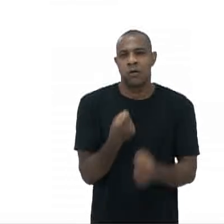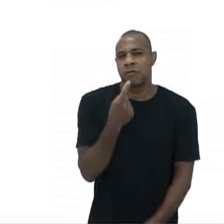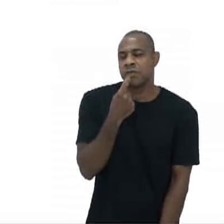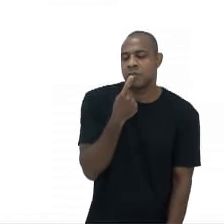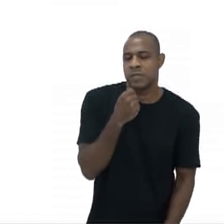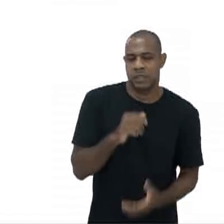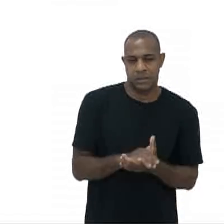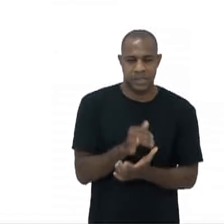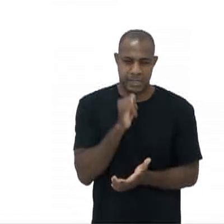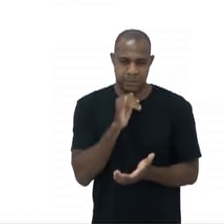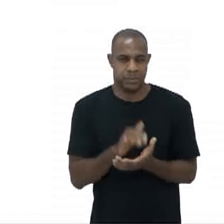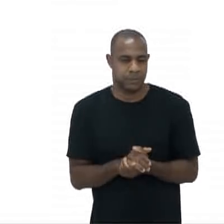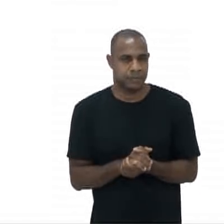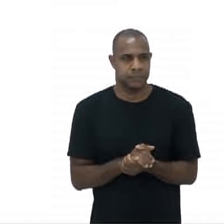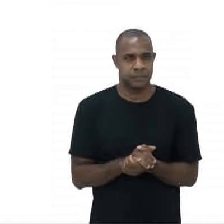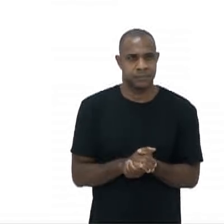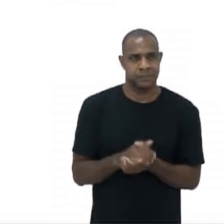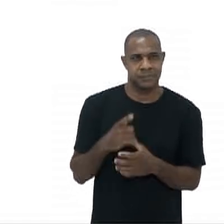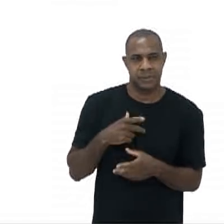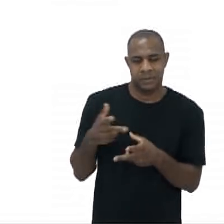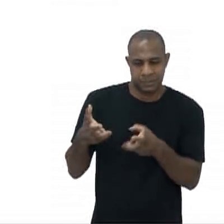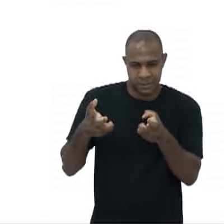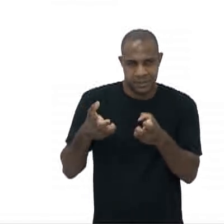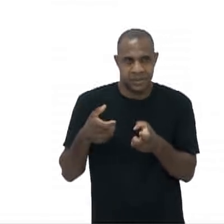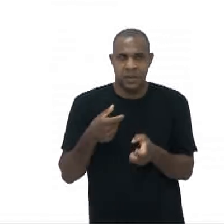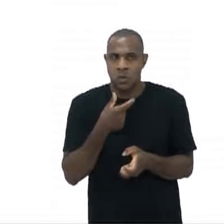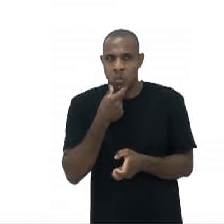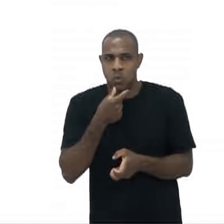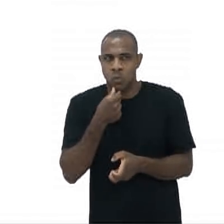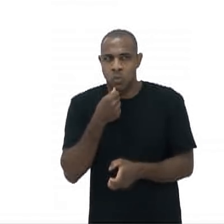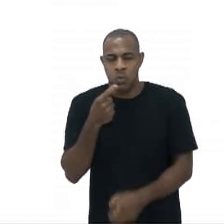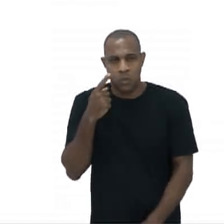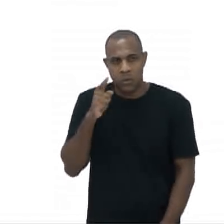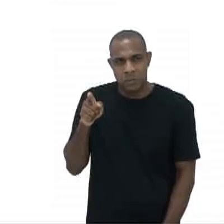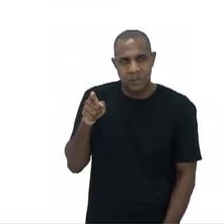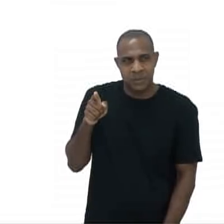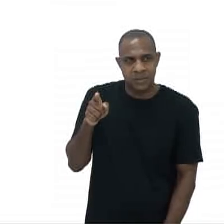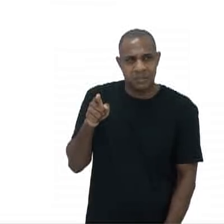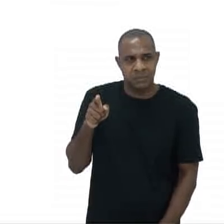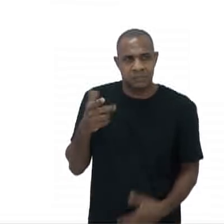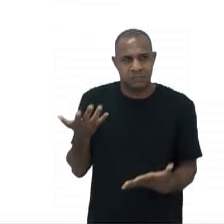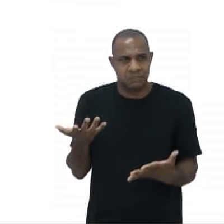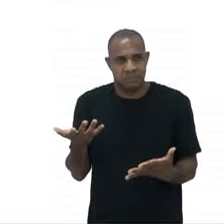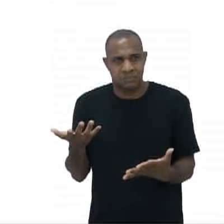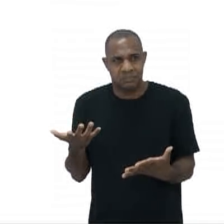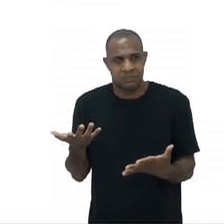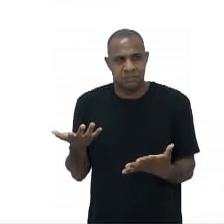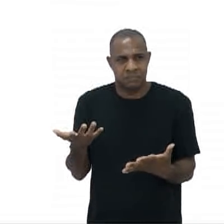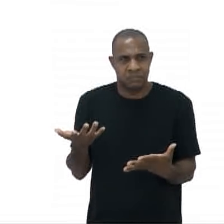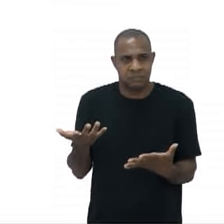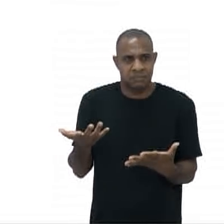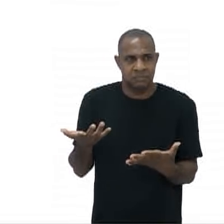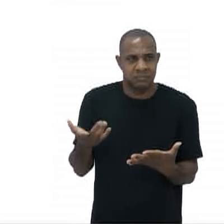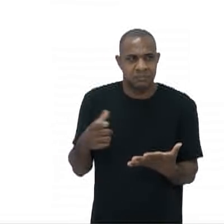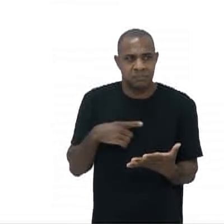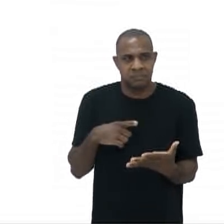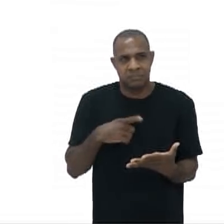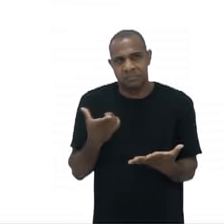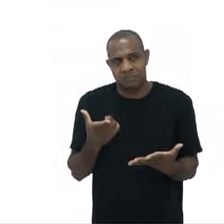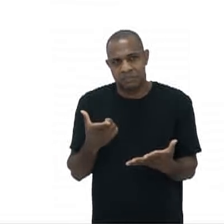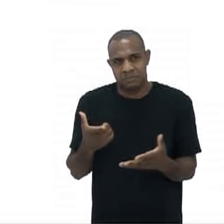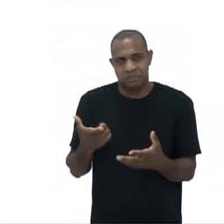exemplo. Você percebeu que tem um rapaz empurrando ali como, vamos dizer, eu não entendo muito, não estou vendo muito a imagem, mas que